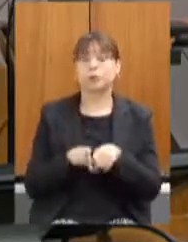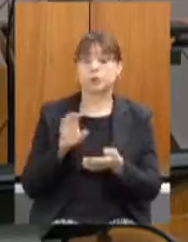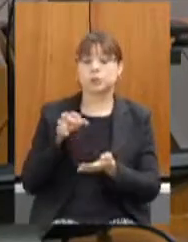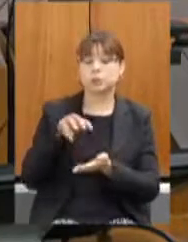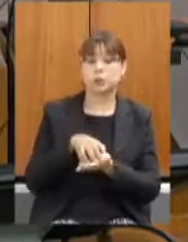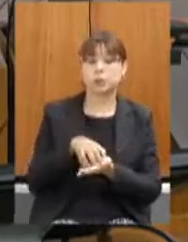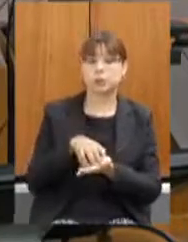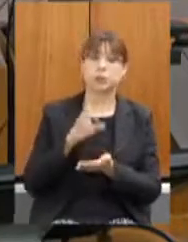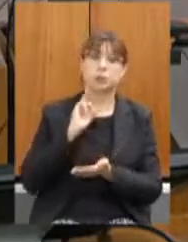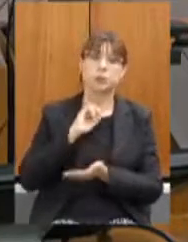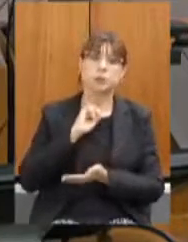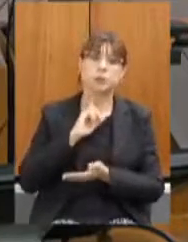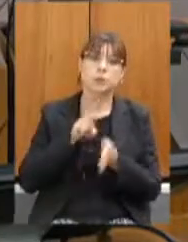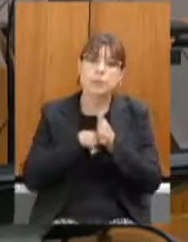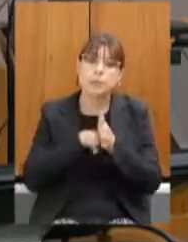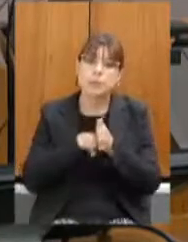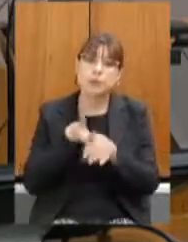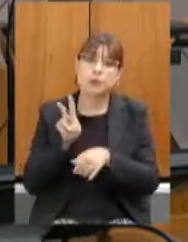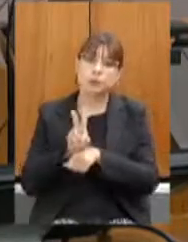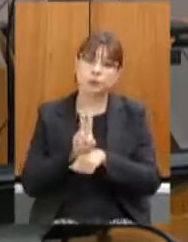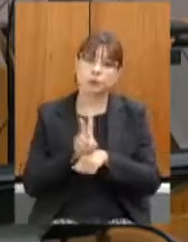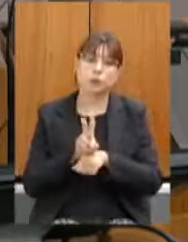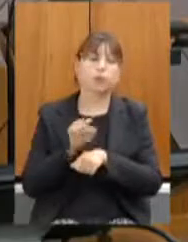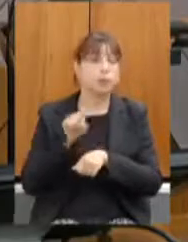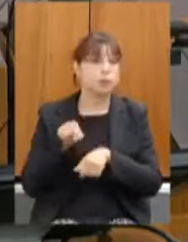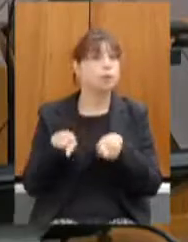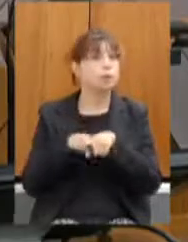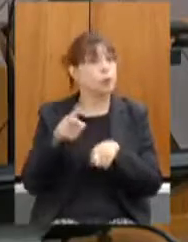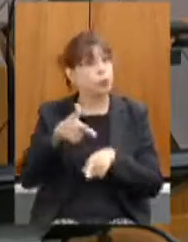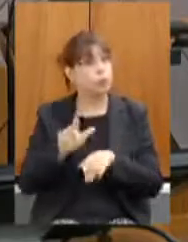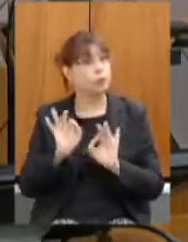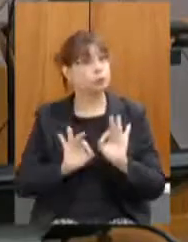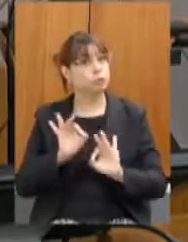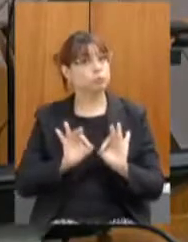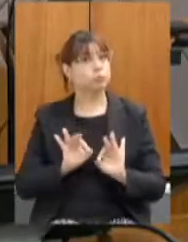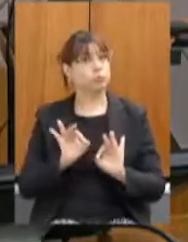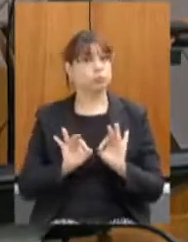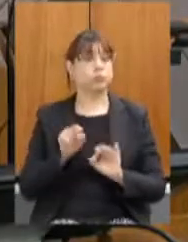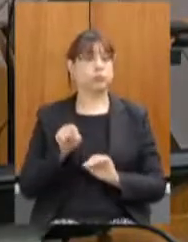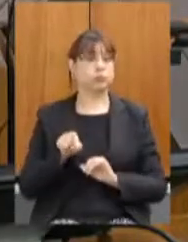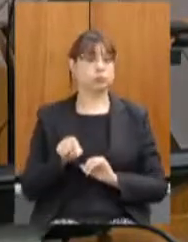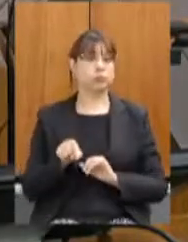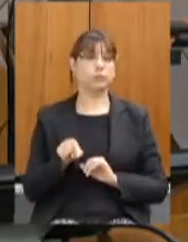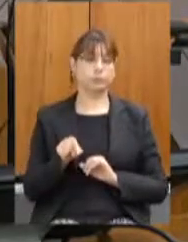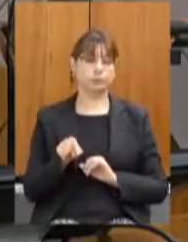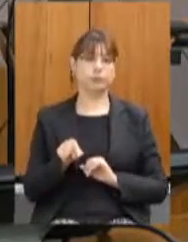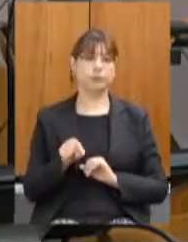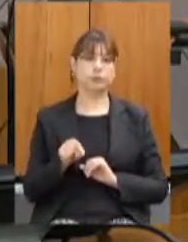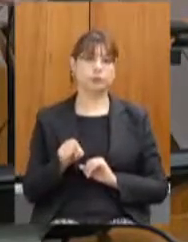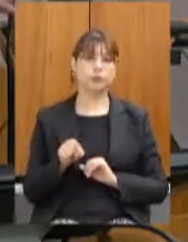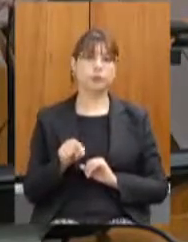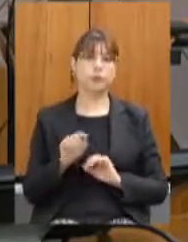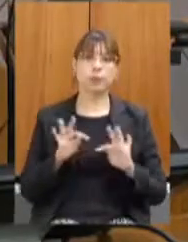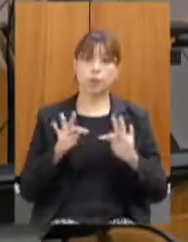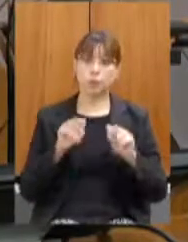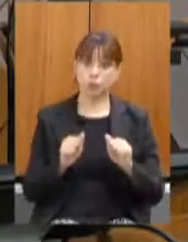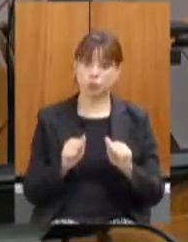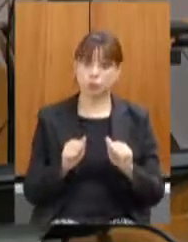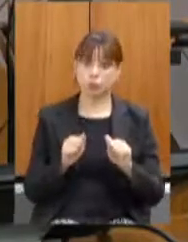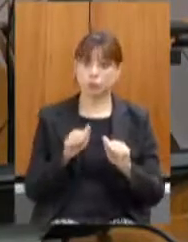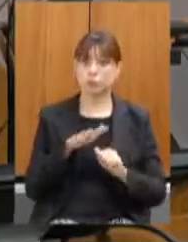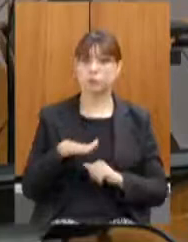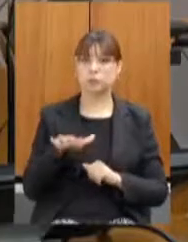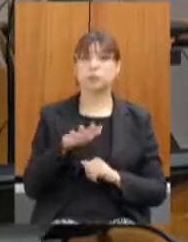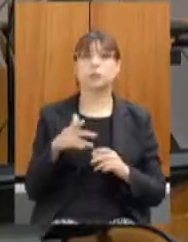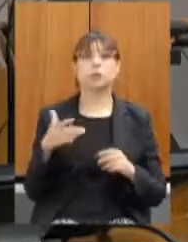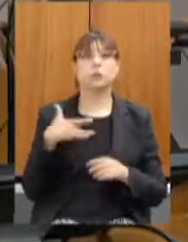pesquisa e Vigilância isso aí é uma ação que nós integramos toda a rede da saúde ou seja não só a